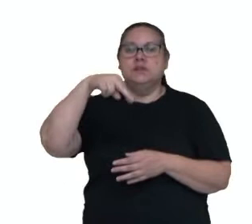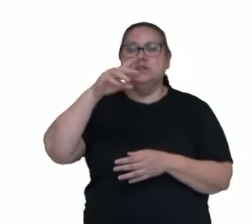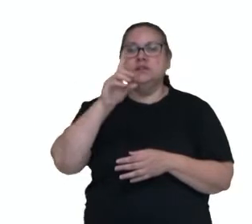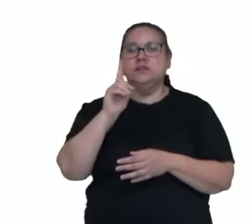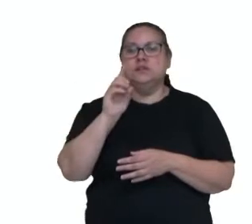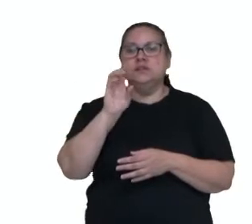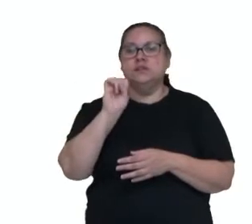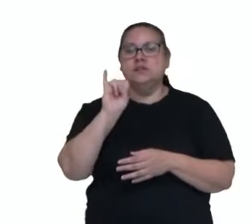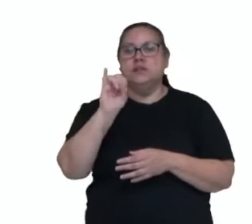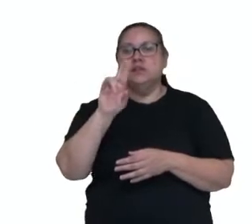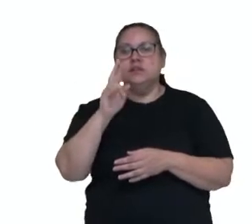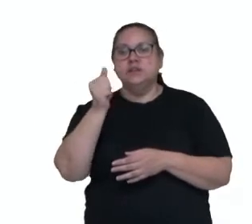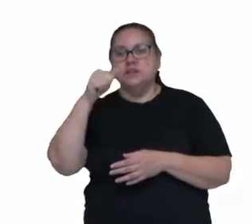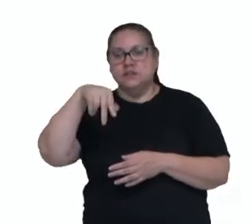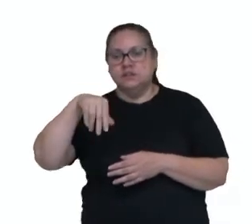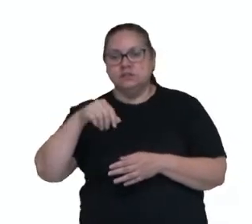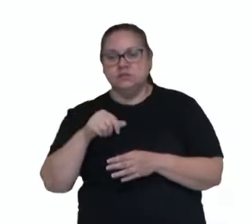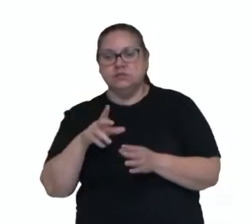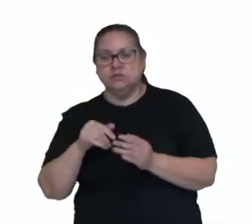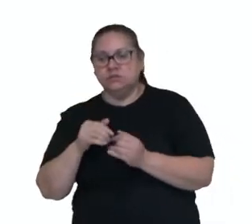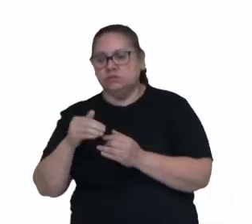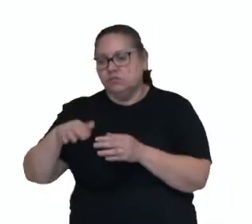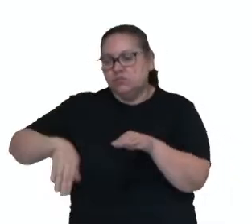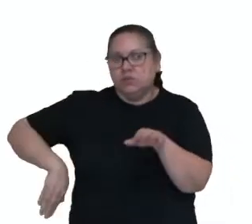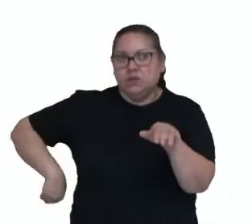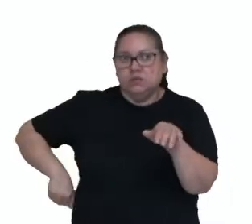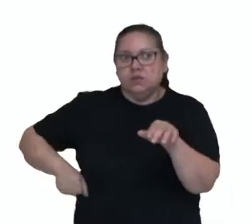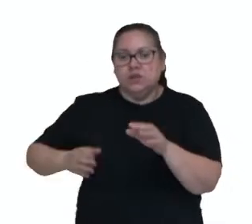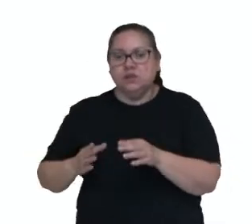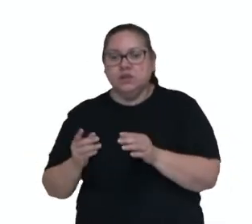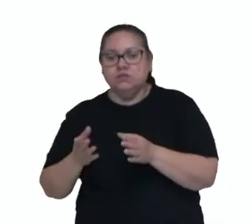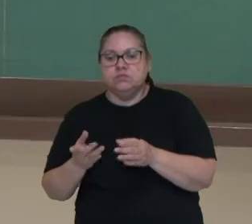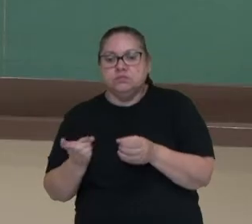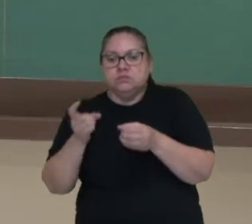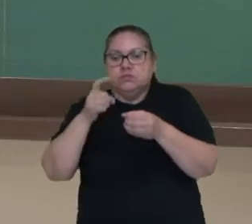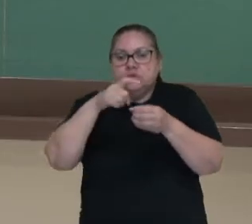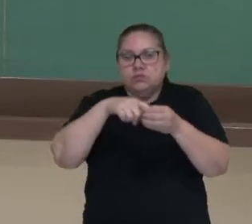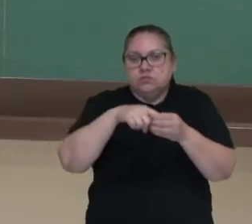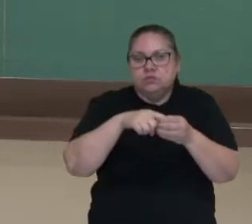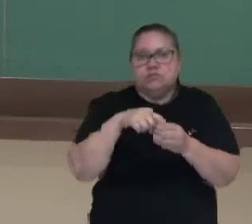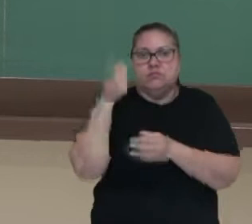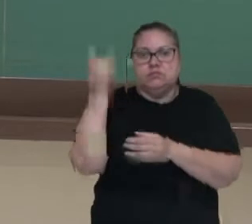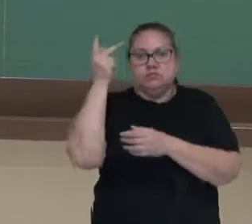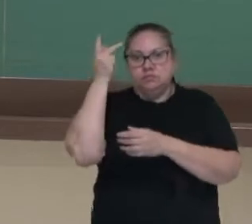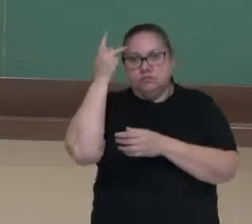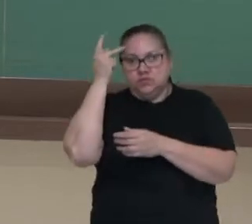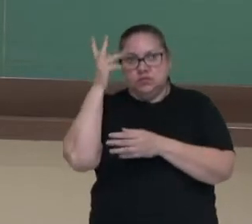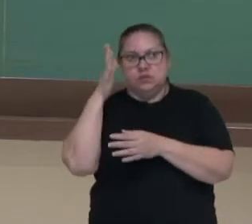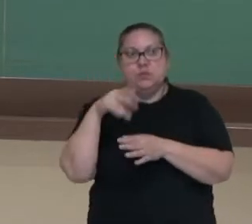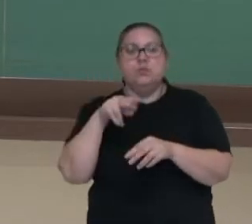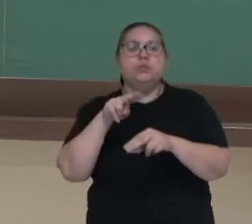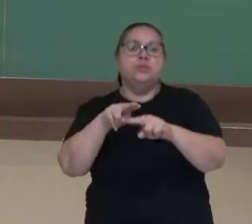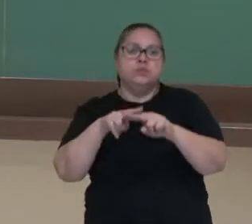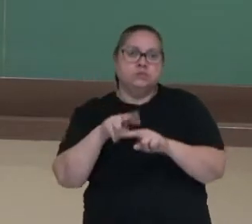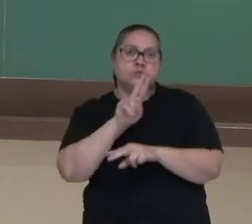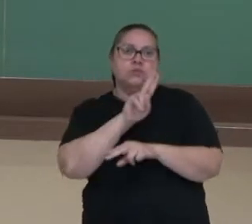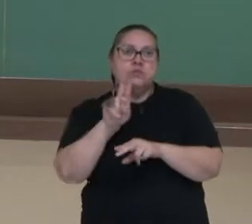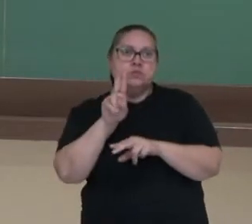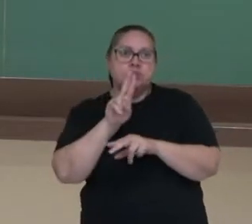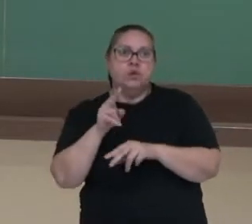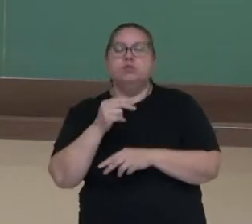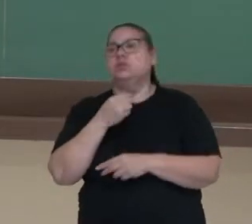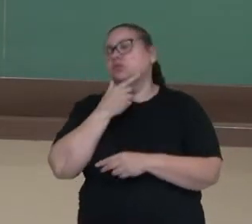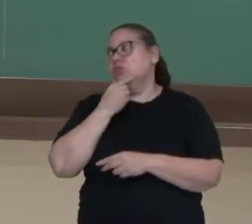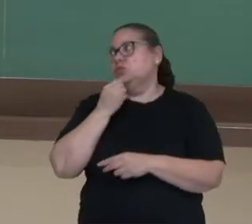ligando o litoral ao interior do estado, como faziam os bandeirantes em suas expedições. Por isso que o nome das rodovias leva o nome